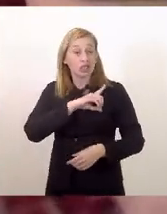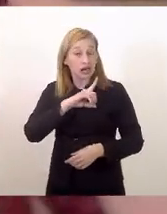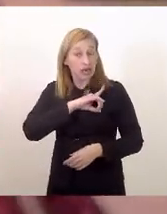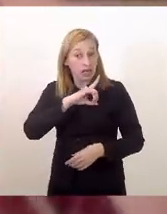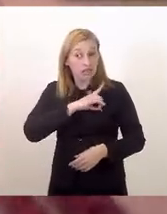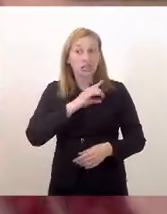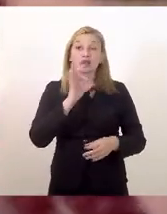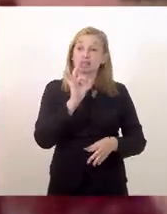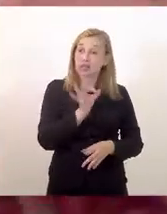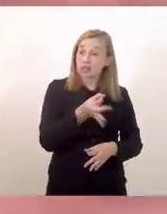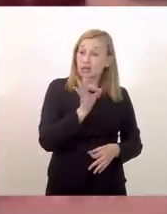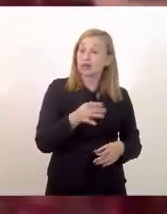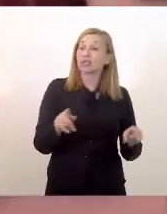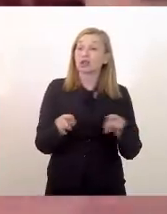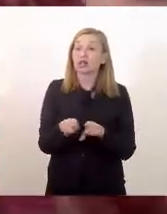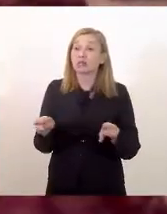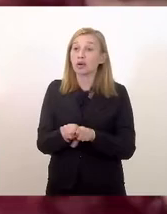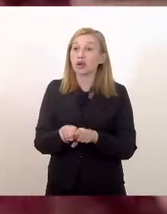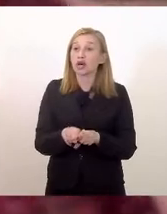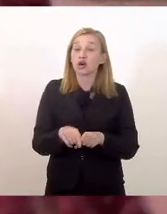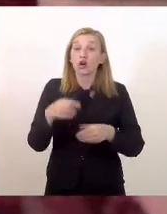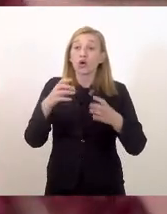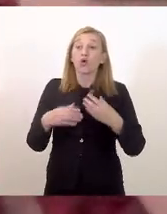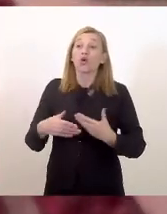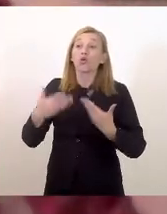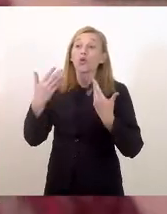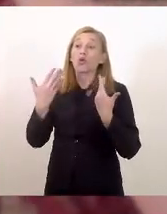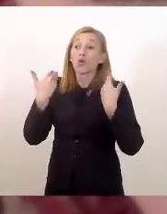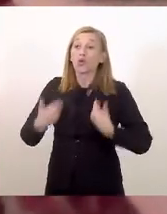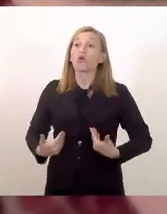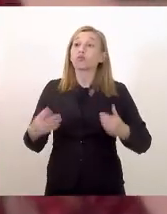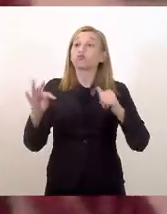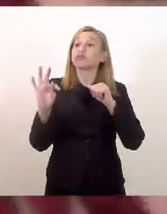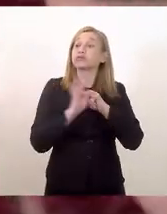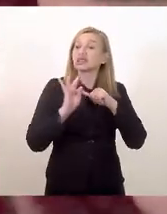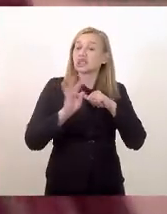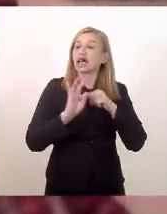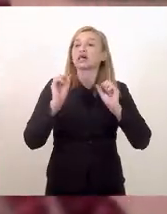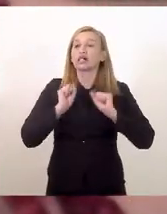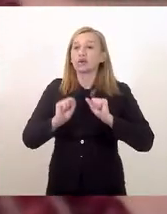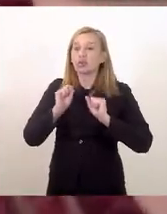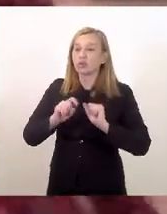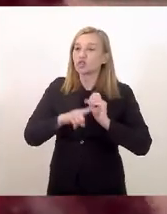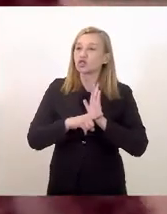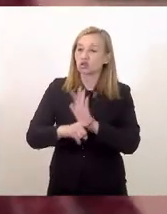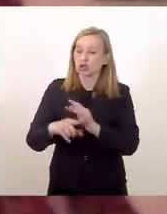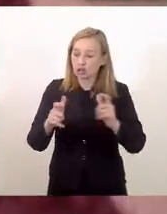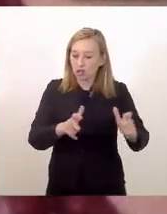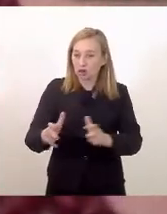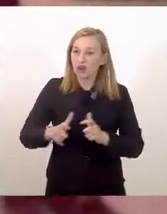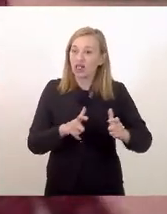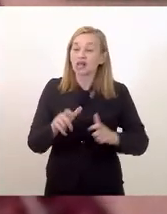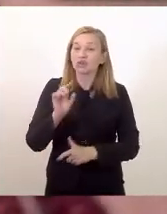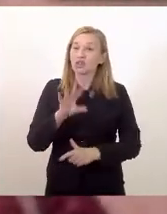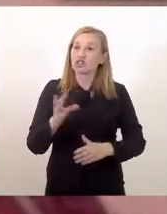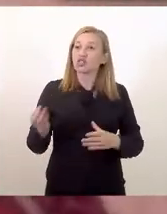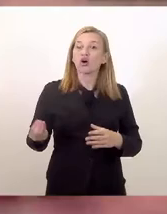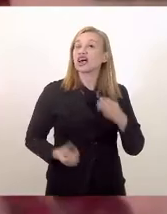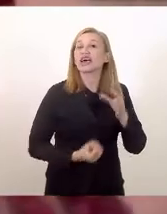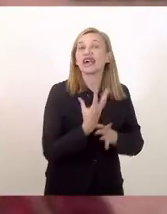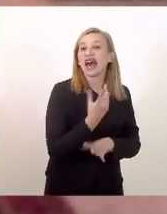garantia também, né, de um corpo técnico que possa atender nesses espaços, porque não é só